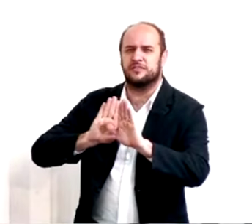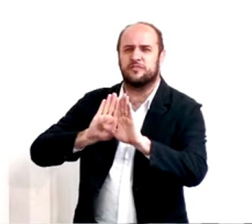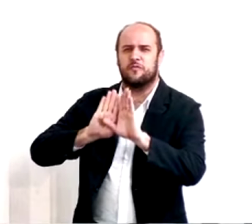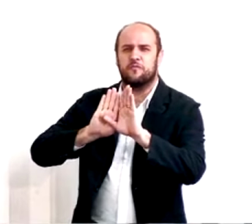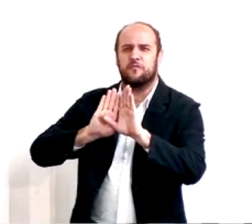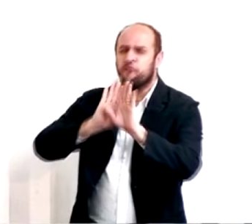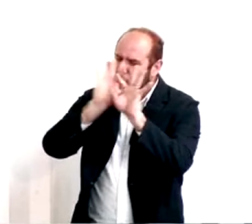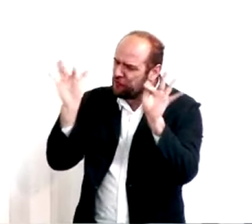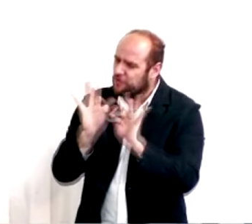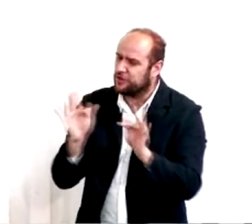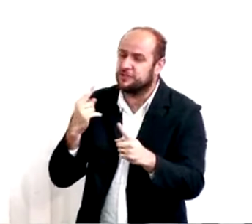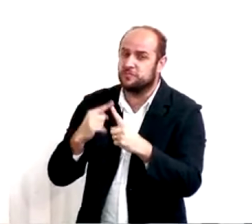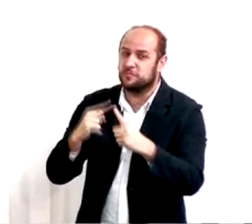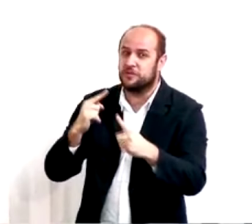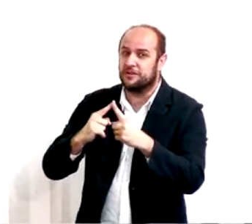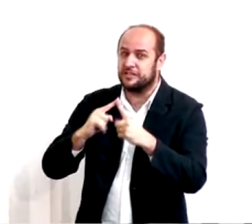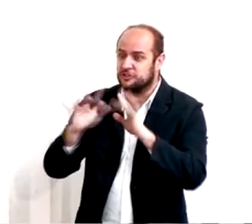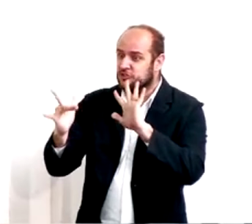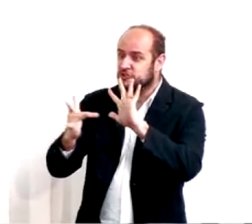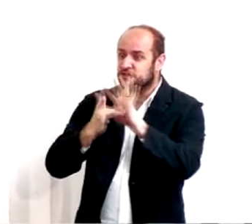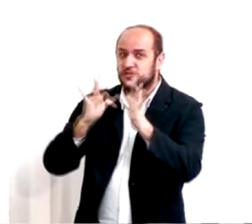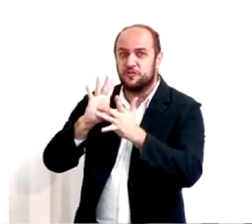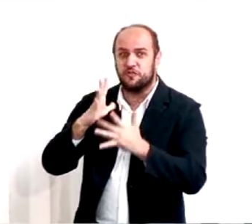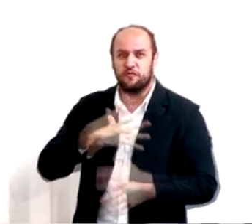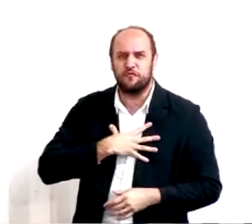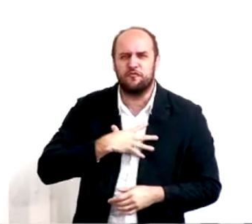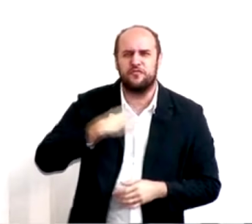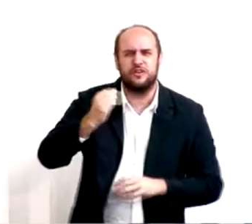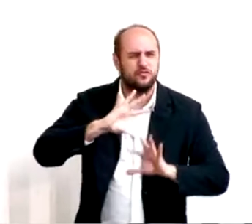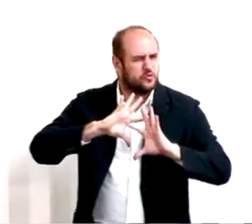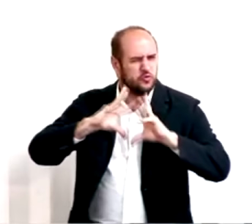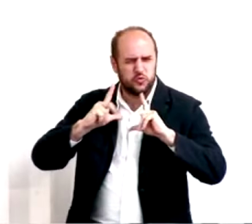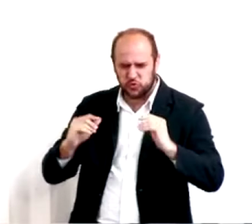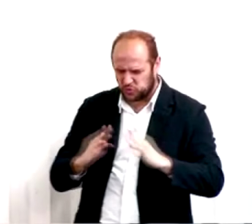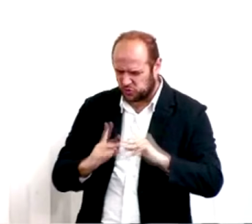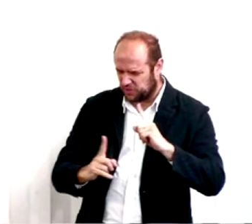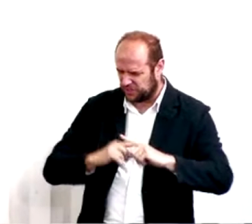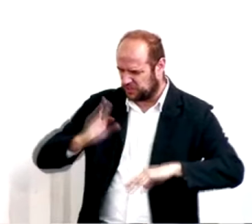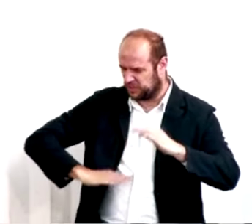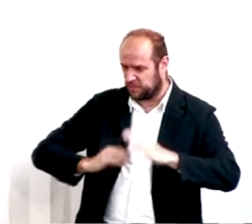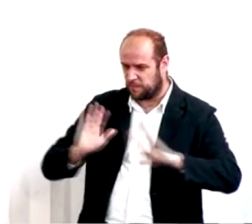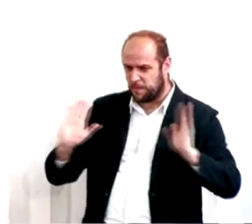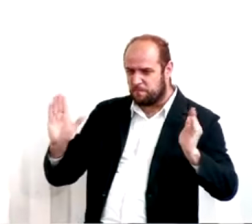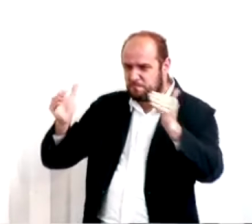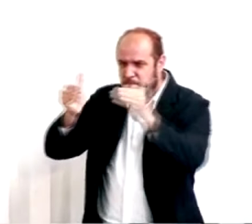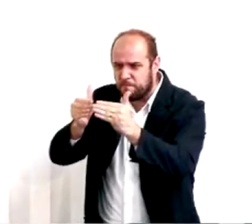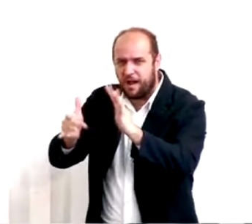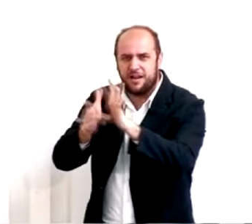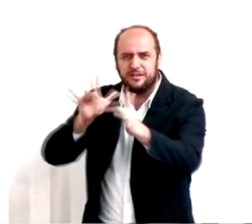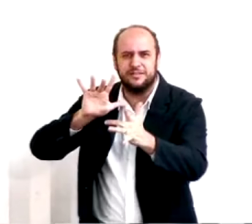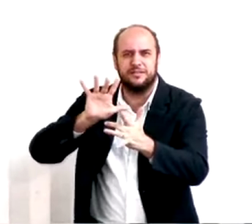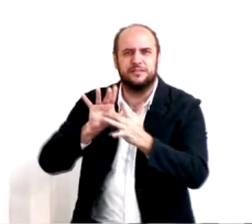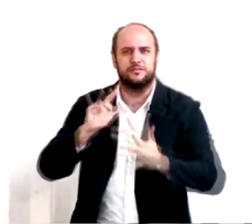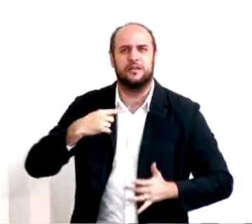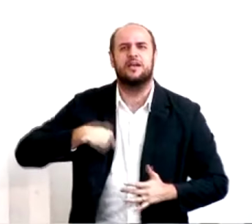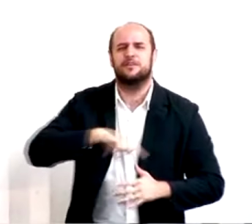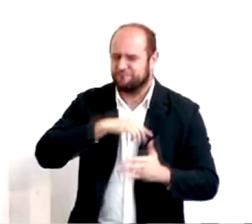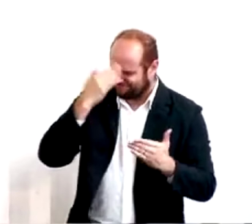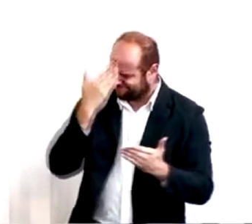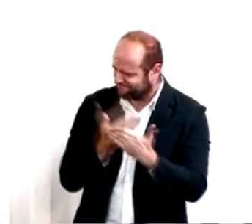porque o filho ao Senhor da igreja porque tudo na igreja aponta para o alto nós fazemos parte de um grito ao mundo nós estamos